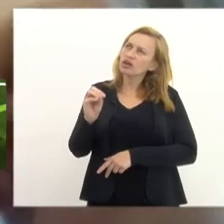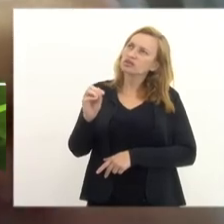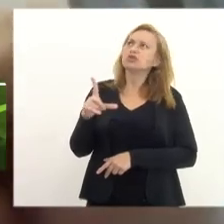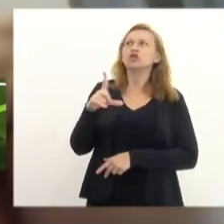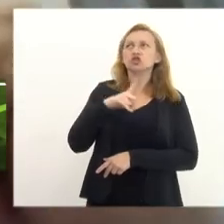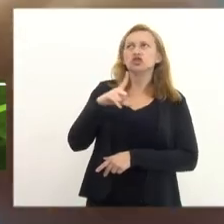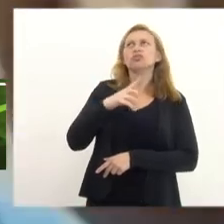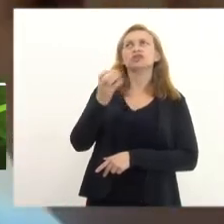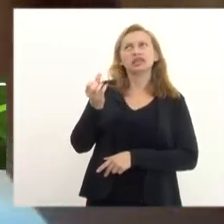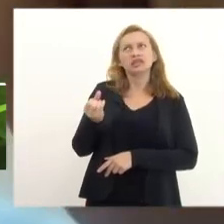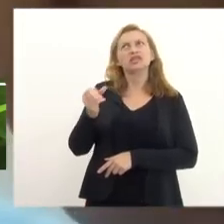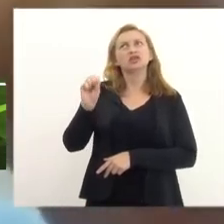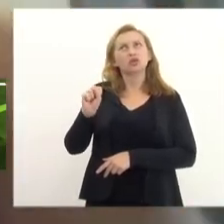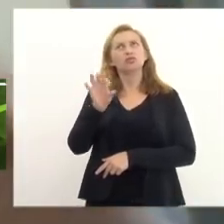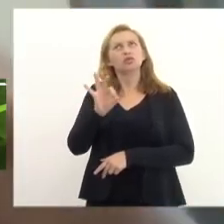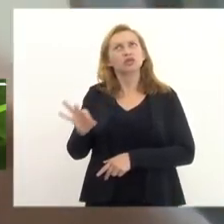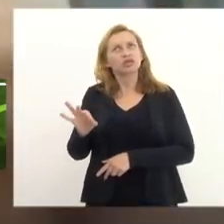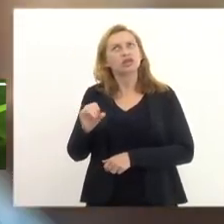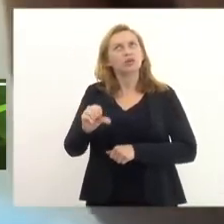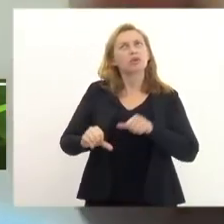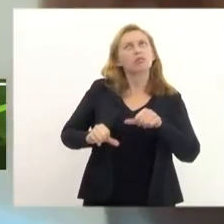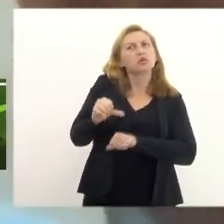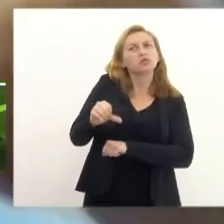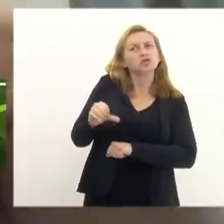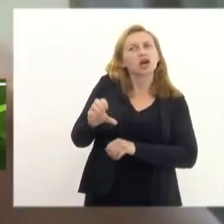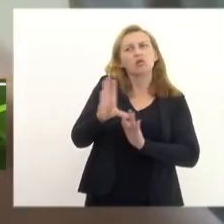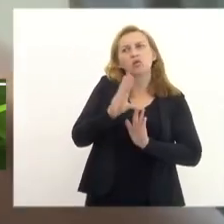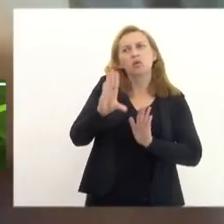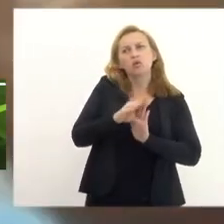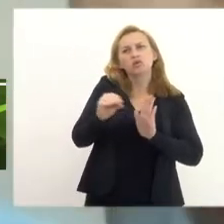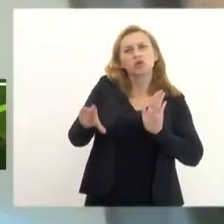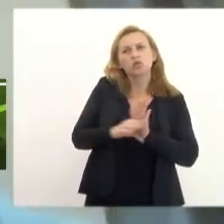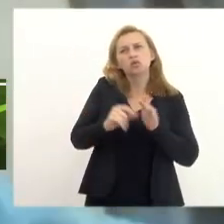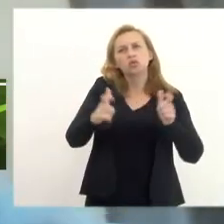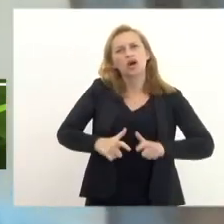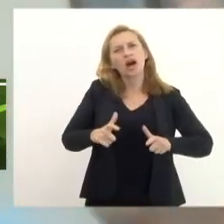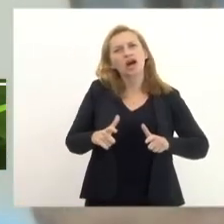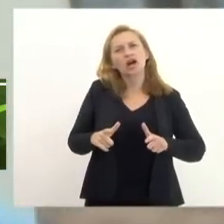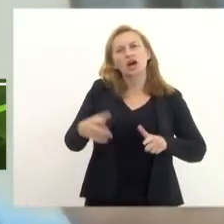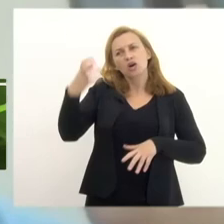pressionou a ANP para mudar esse conteúdo local foram as operadoras. Aí